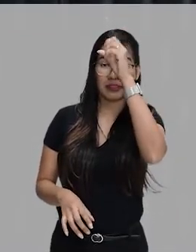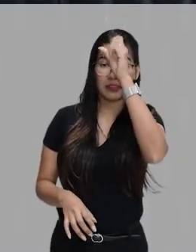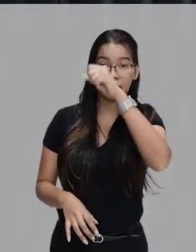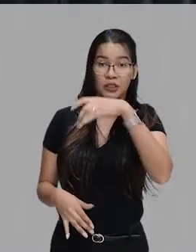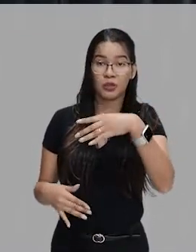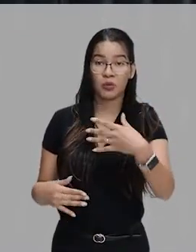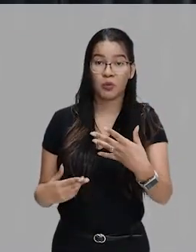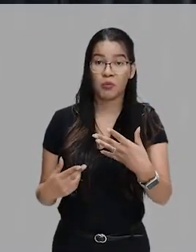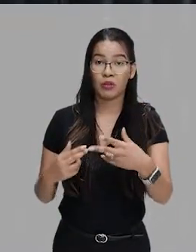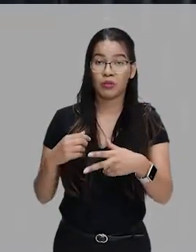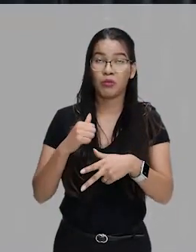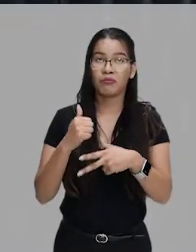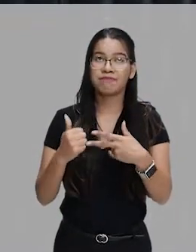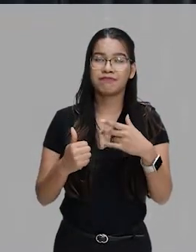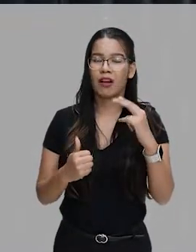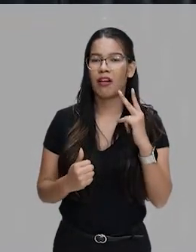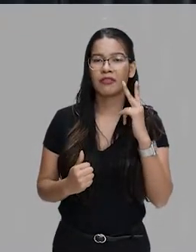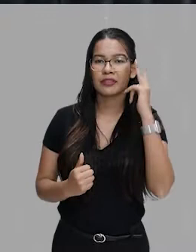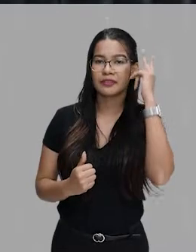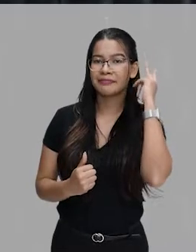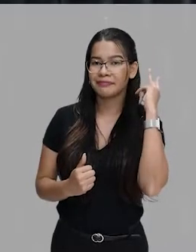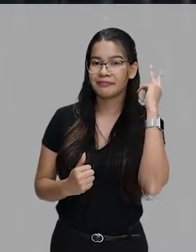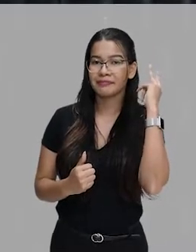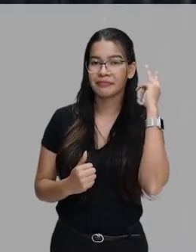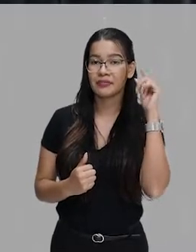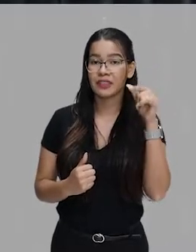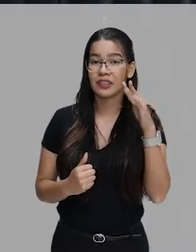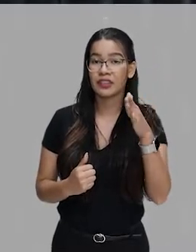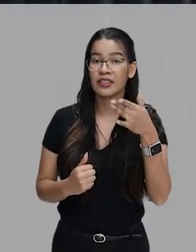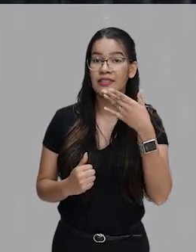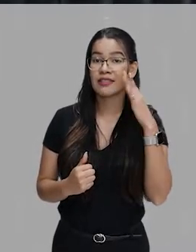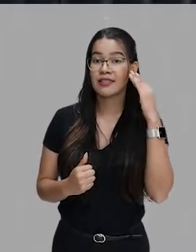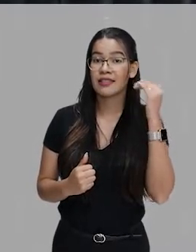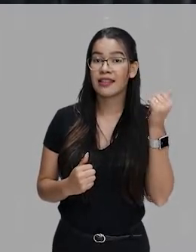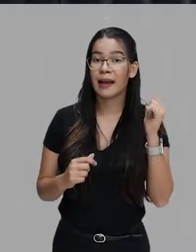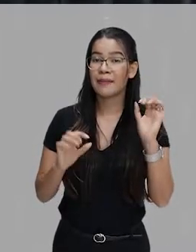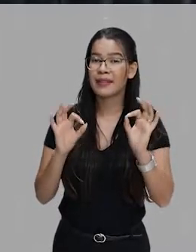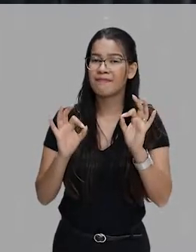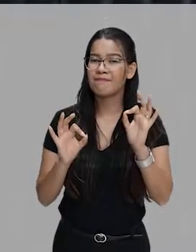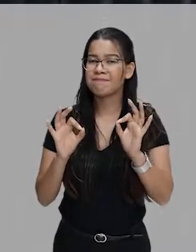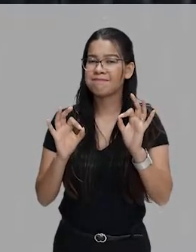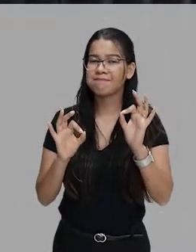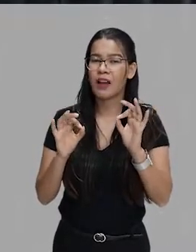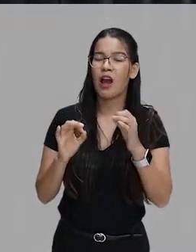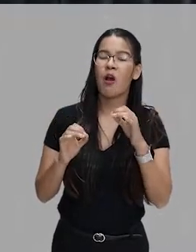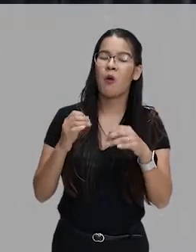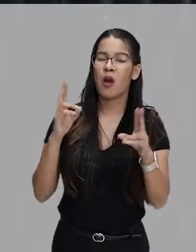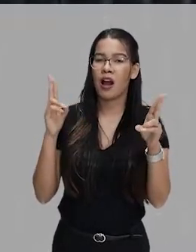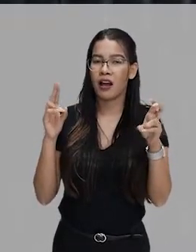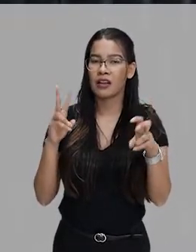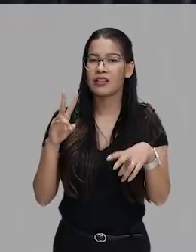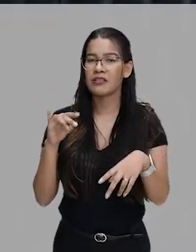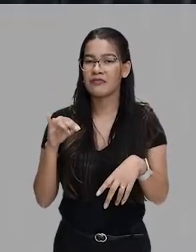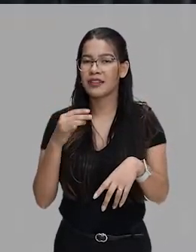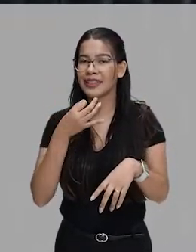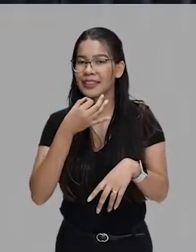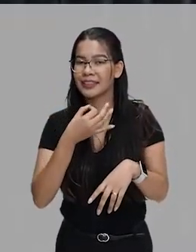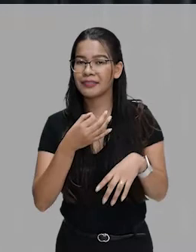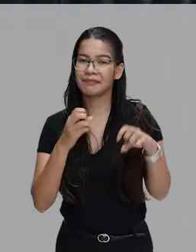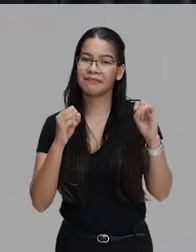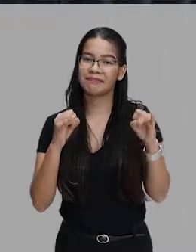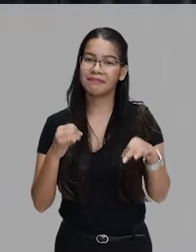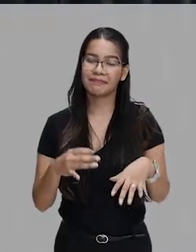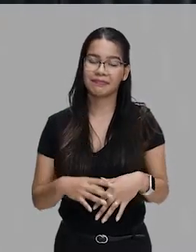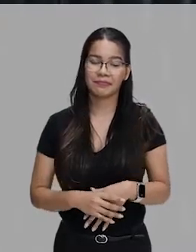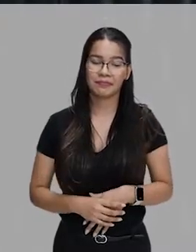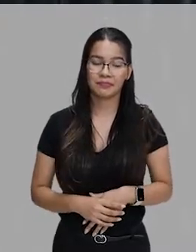questão de vestibular, por exemplo, na hora do Enem, você já vai saber direitinho esse assunto e vai pontuar. Que legal!